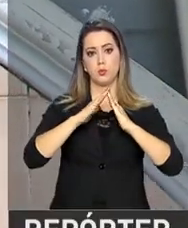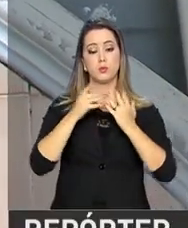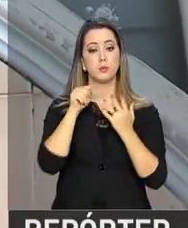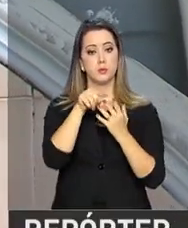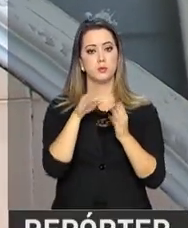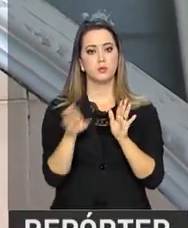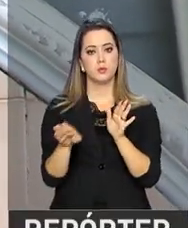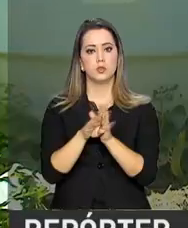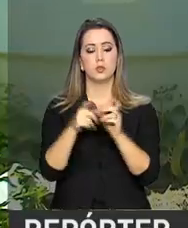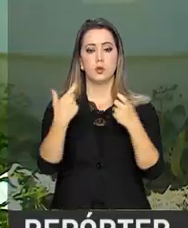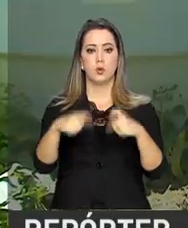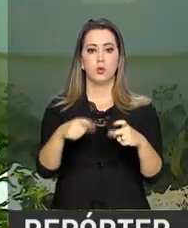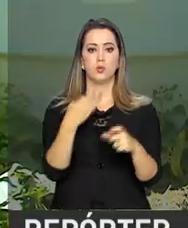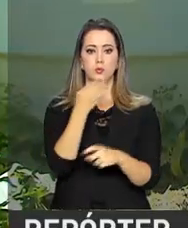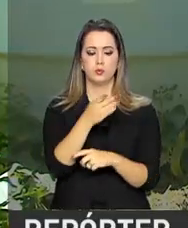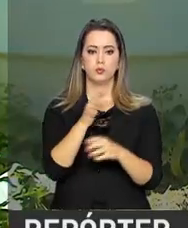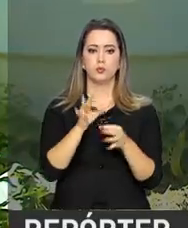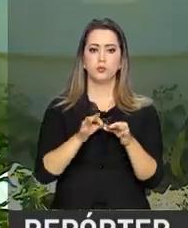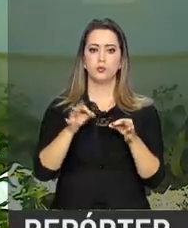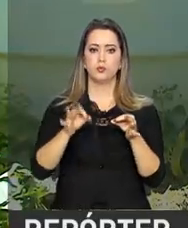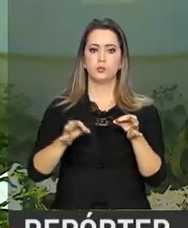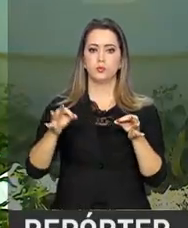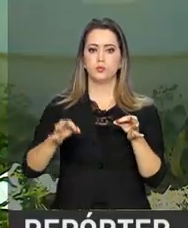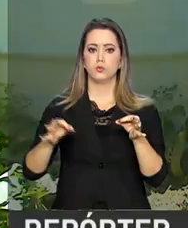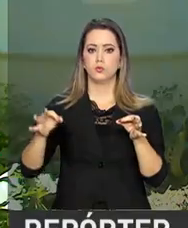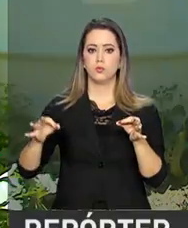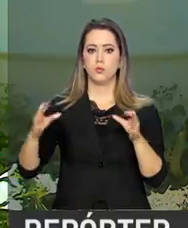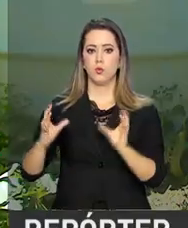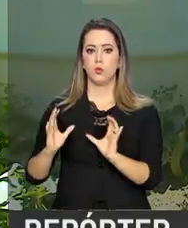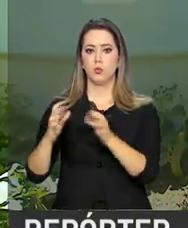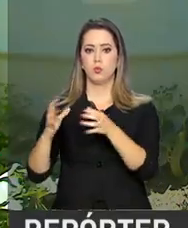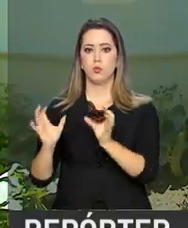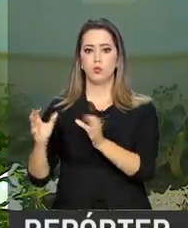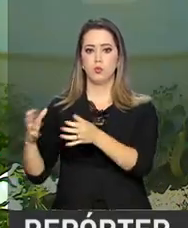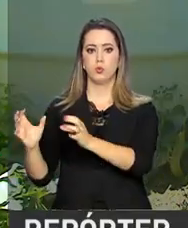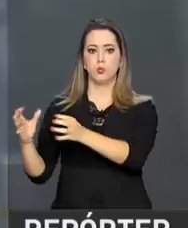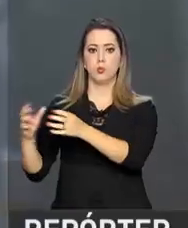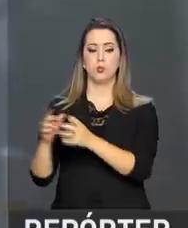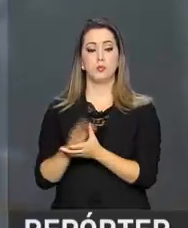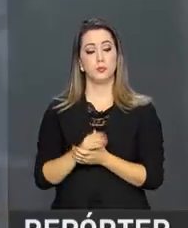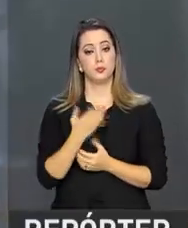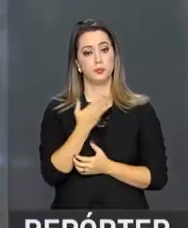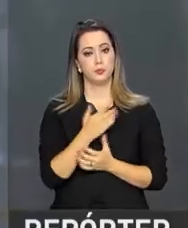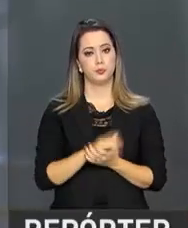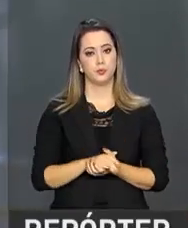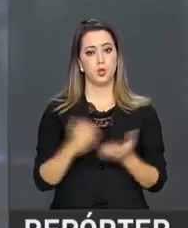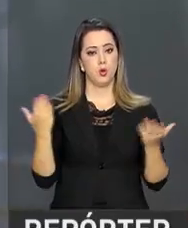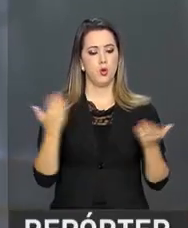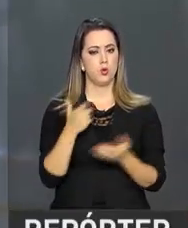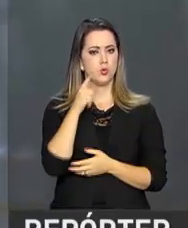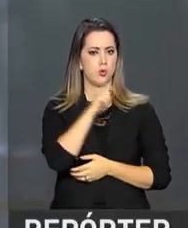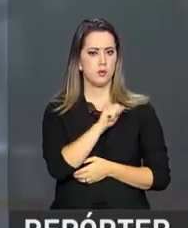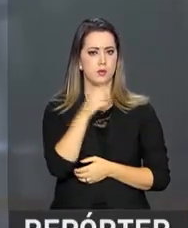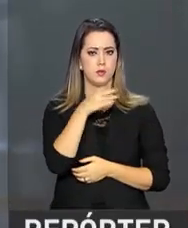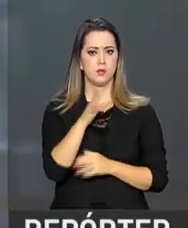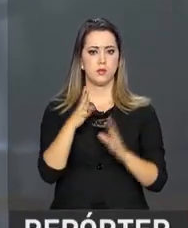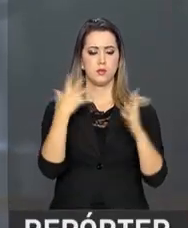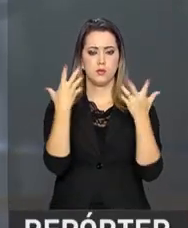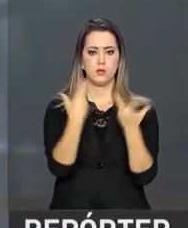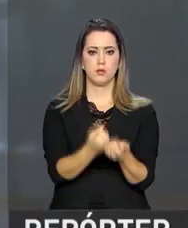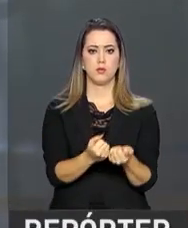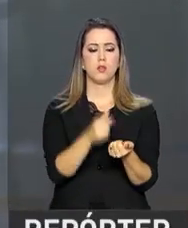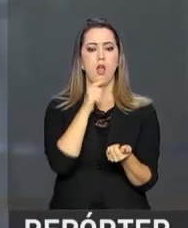água até esta caixa. Daqui é distribuída para os outros reservatórios. Hoje o seu Hélio consegue armazenar água da